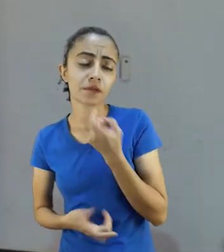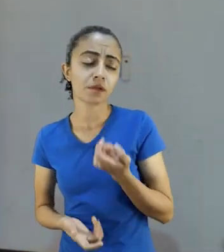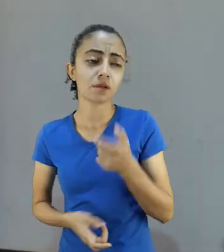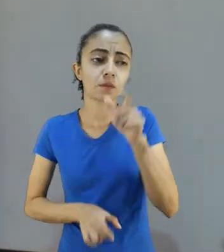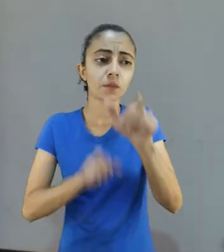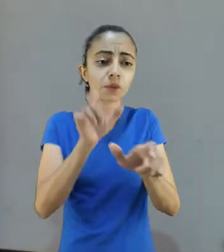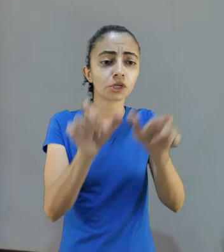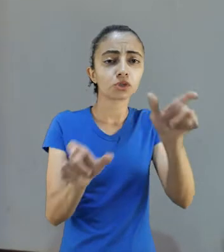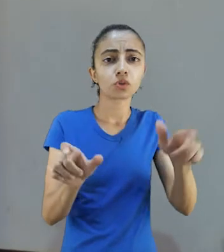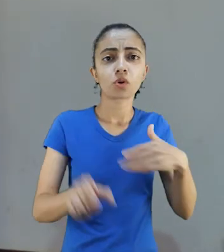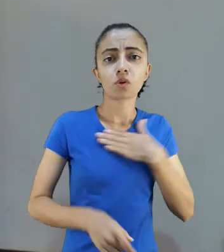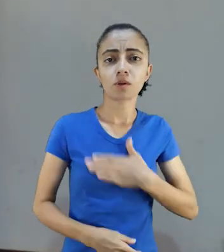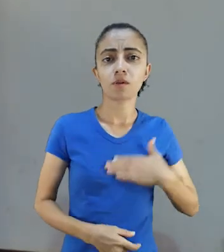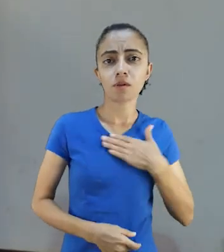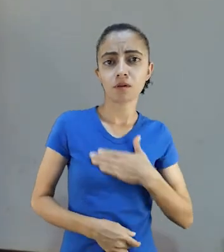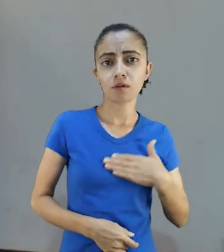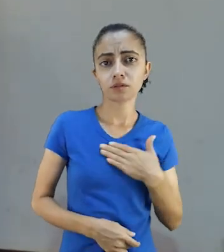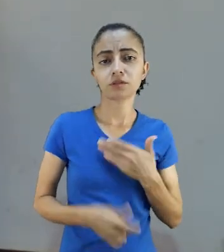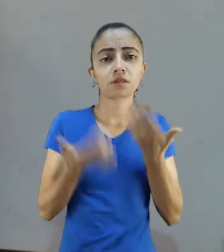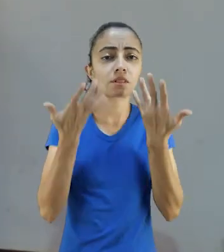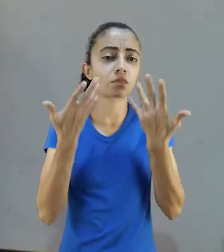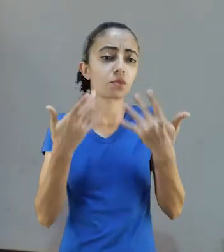Pode deixar ela toda branca.